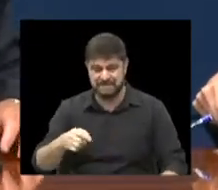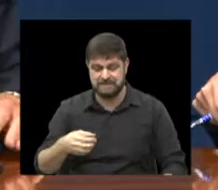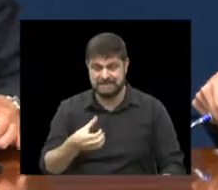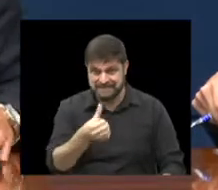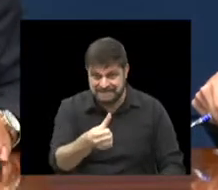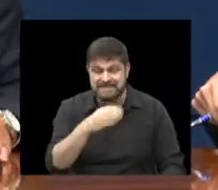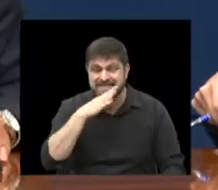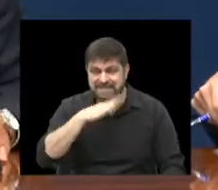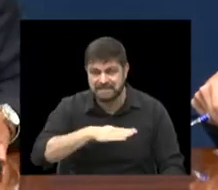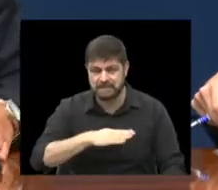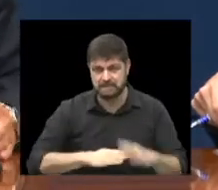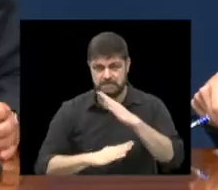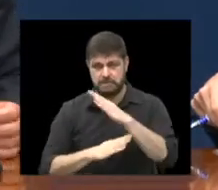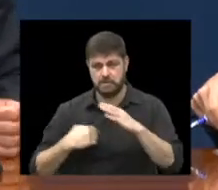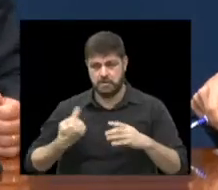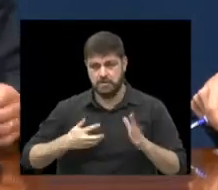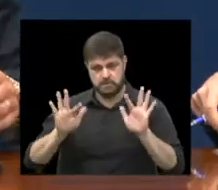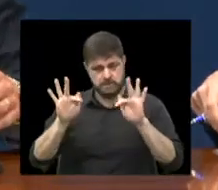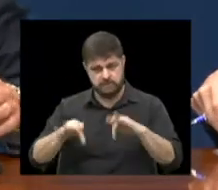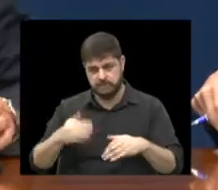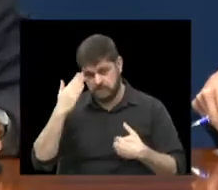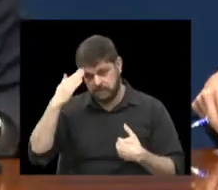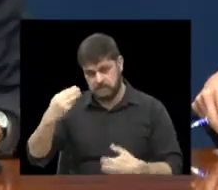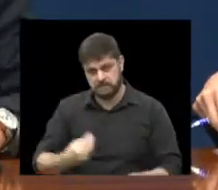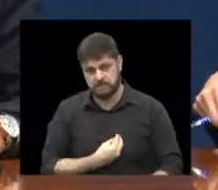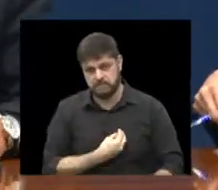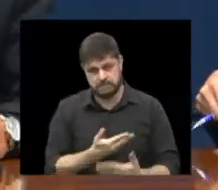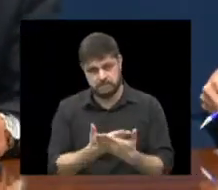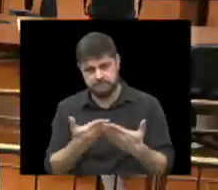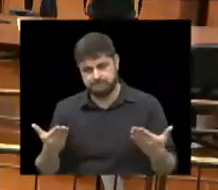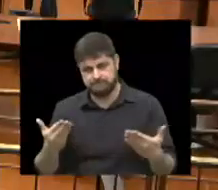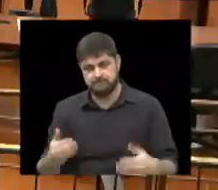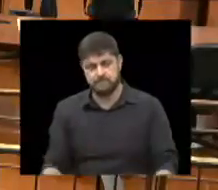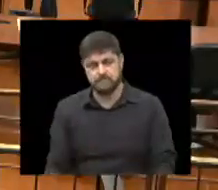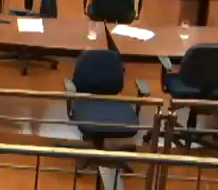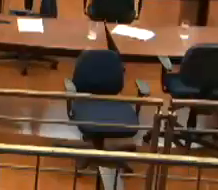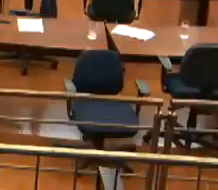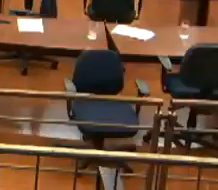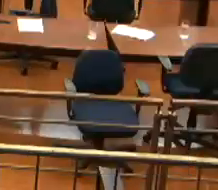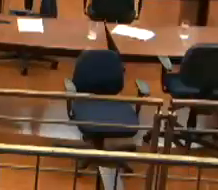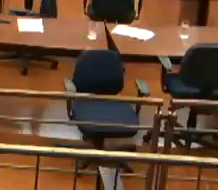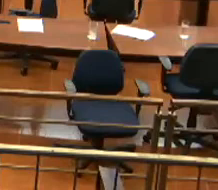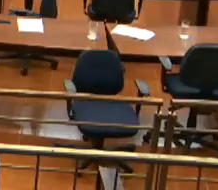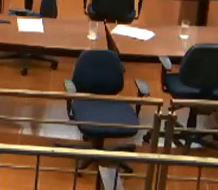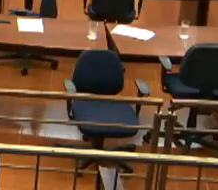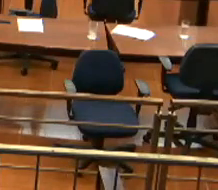legislativo. E eu encerro a sessão agradecendo a todos pela presença. Muito obrigado.